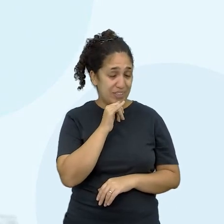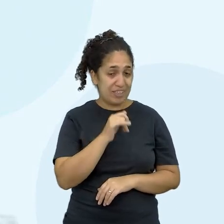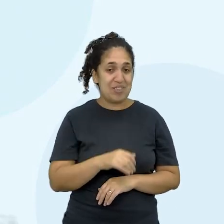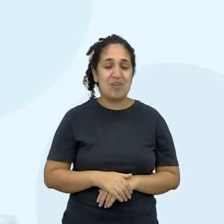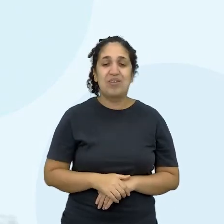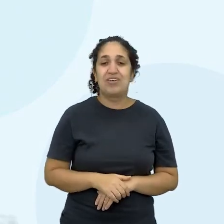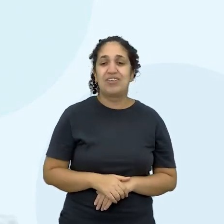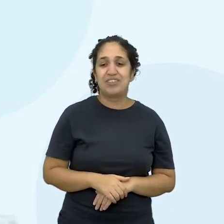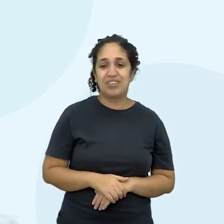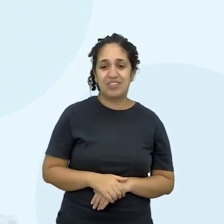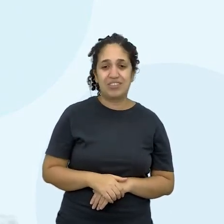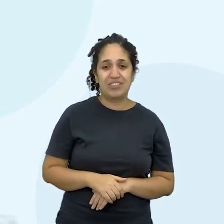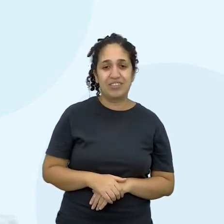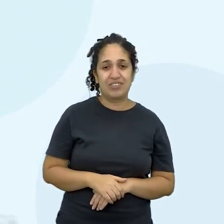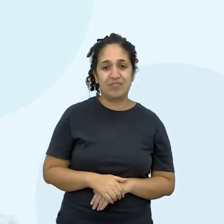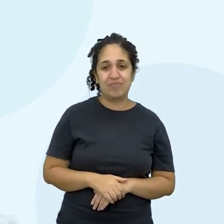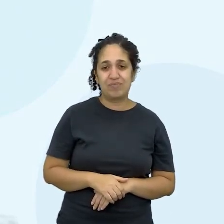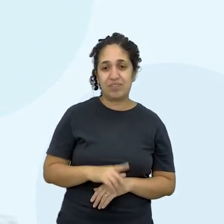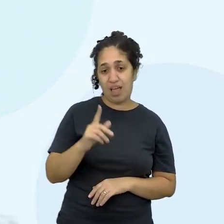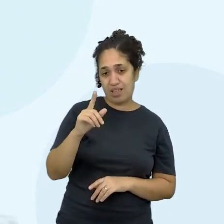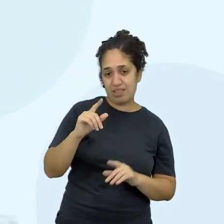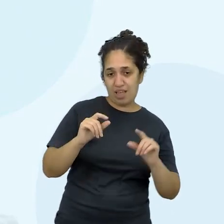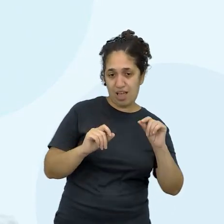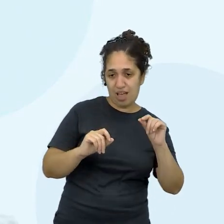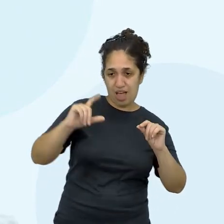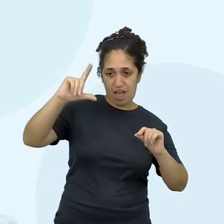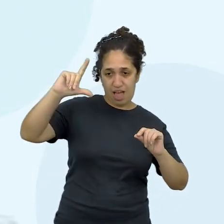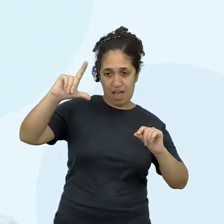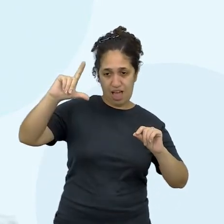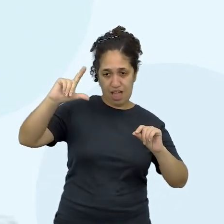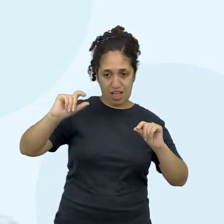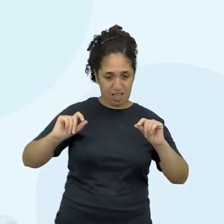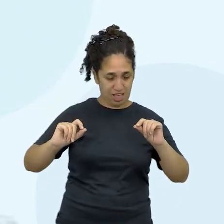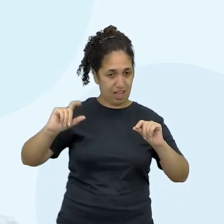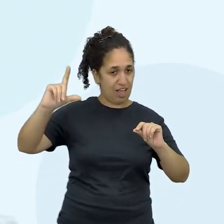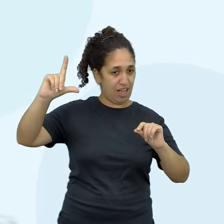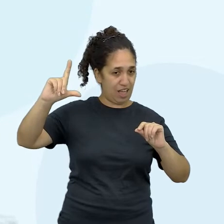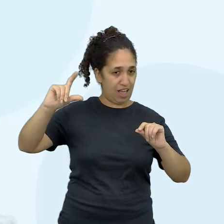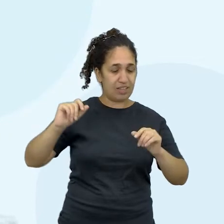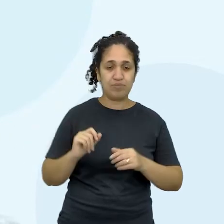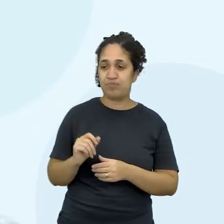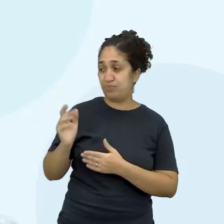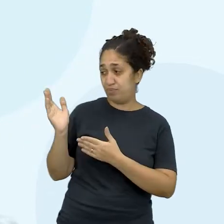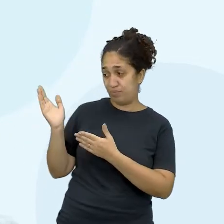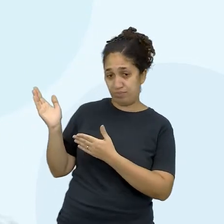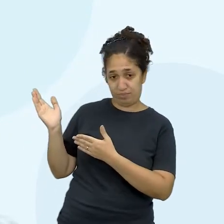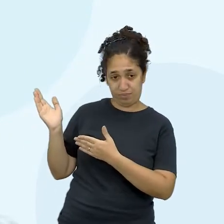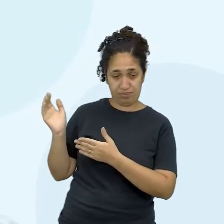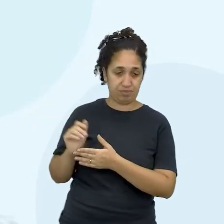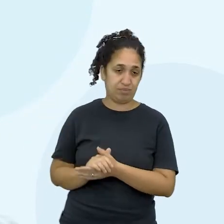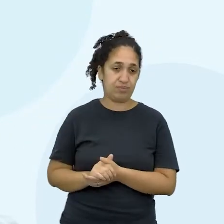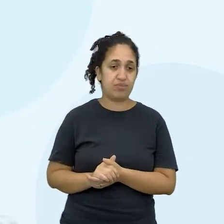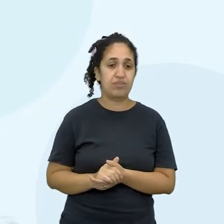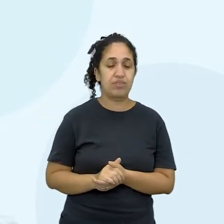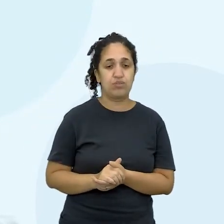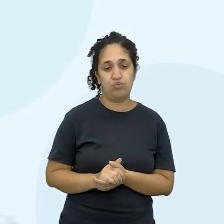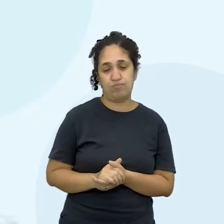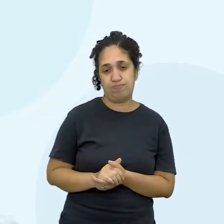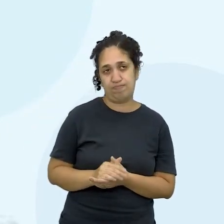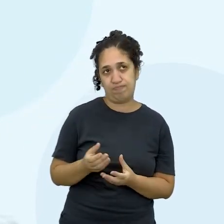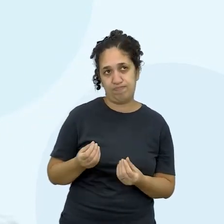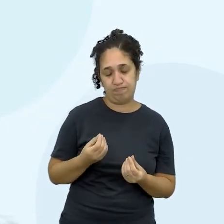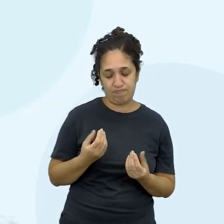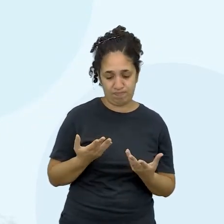que essa escala aqui seja de ao invés de ser